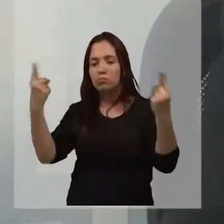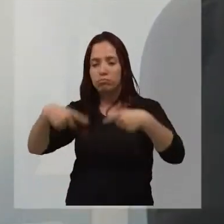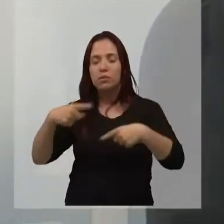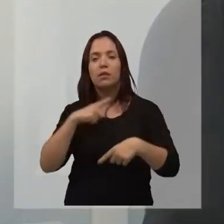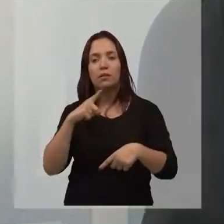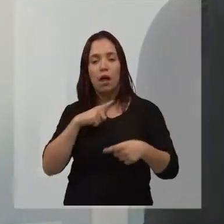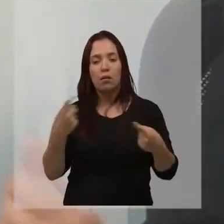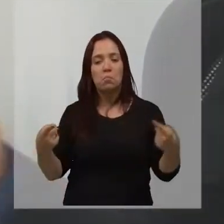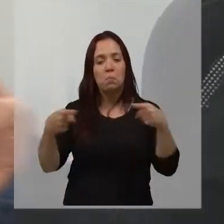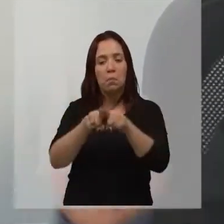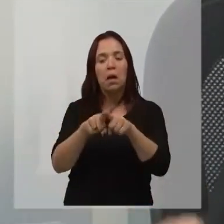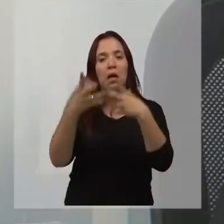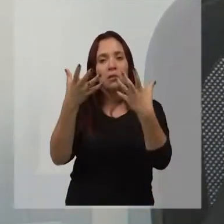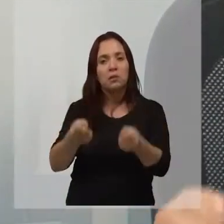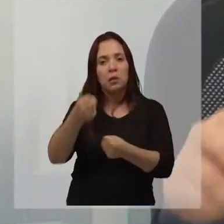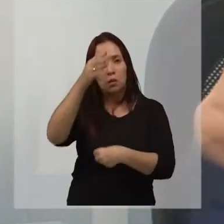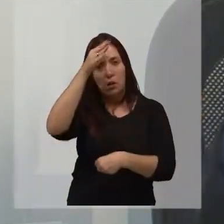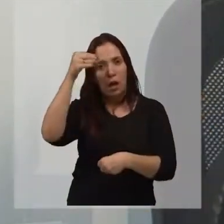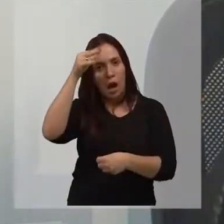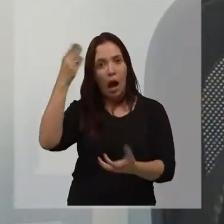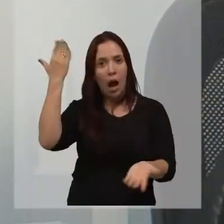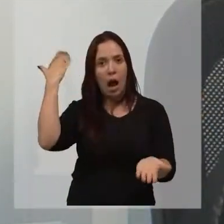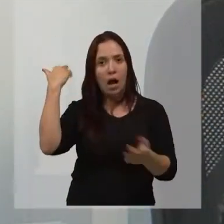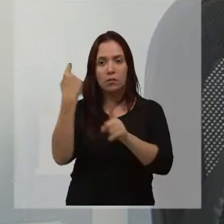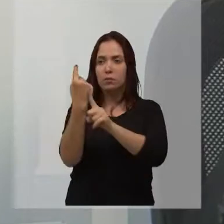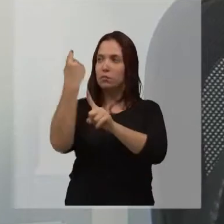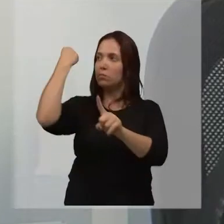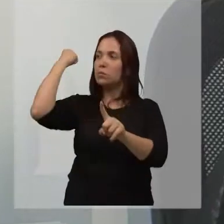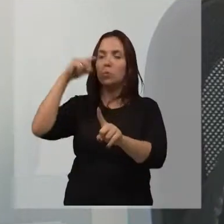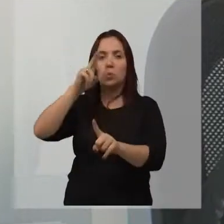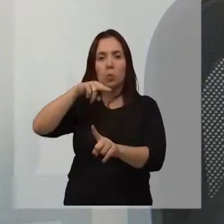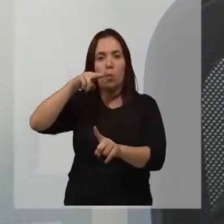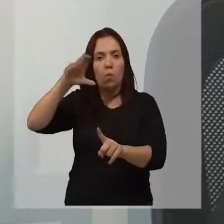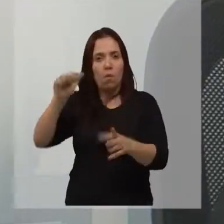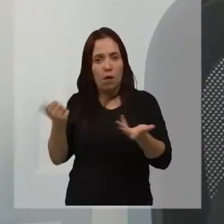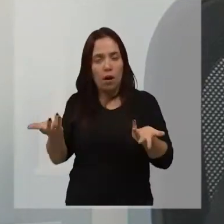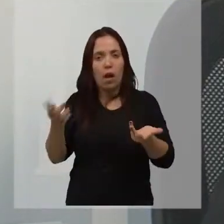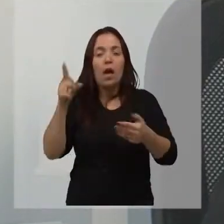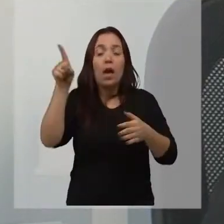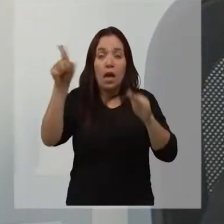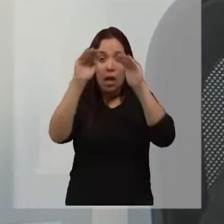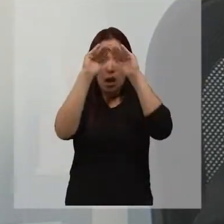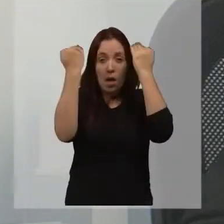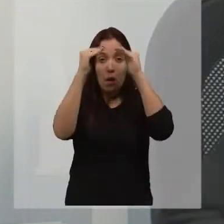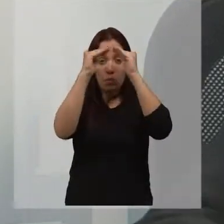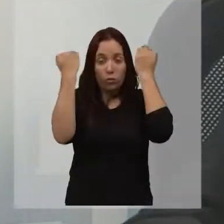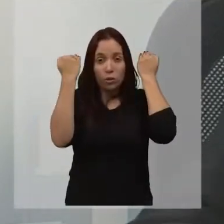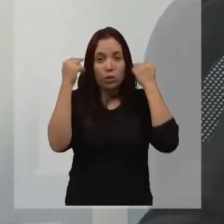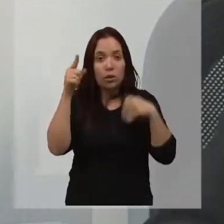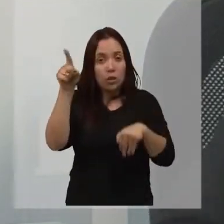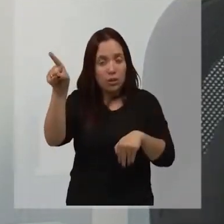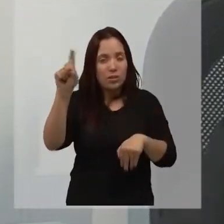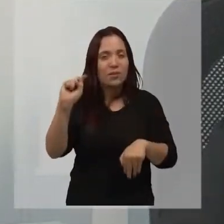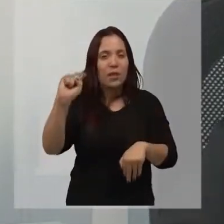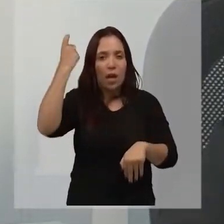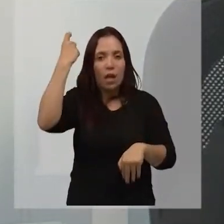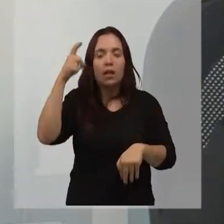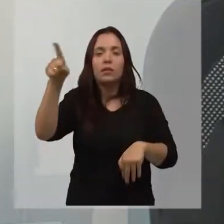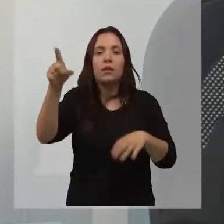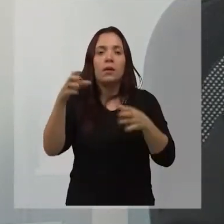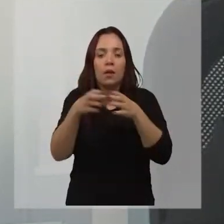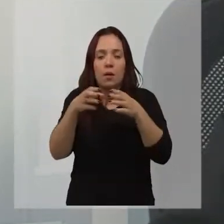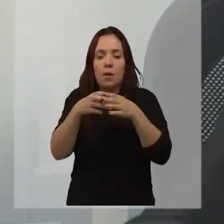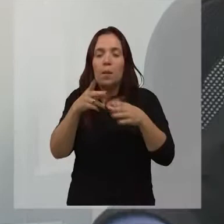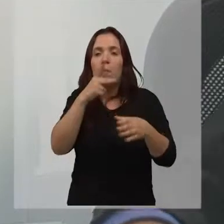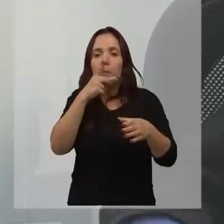inédito. Uhum. Por quê? Porque o próprio senador Eunício, na época, era um dissidente que foi para a oposição. Nesse